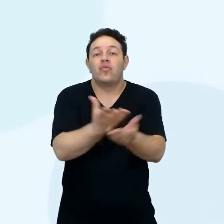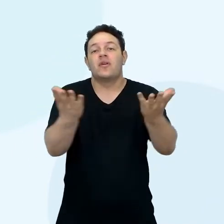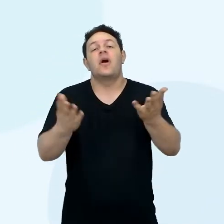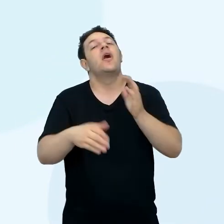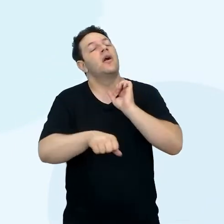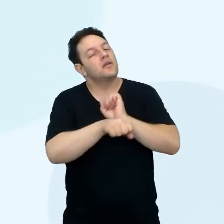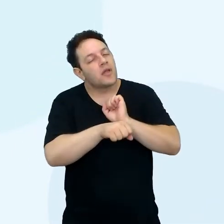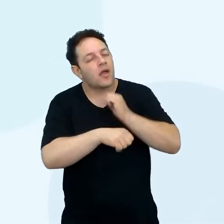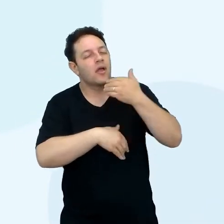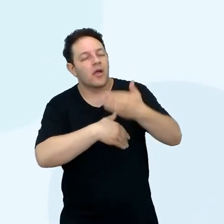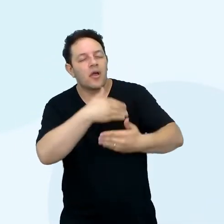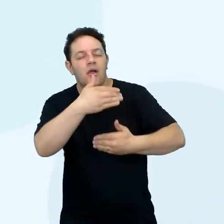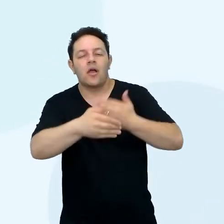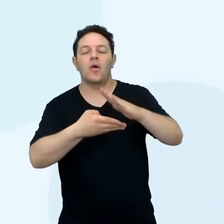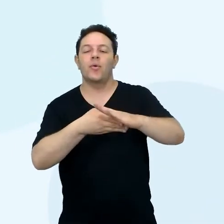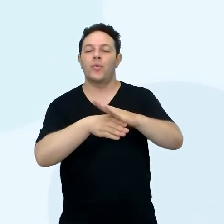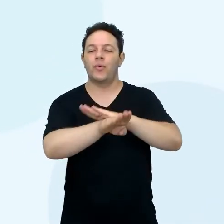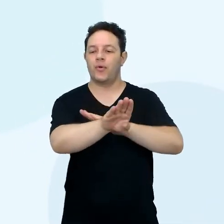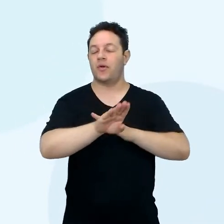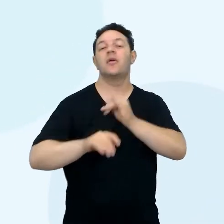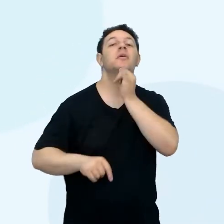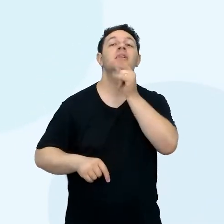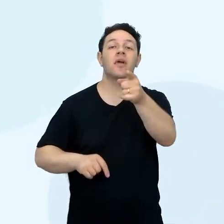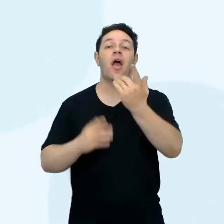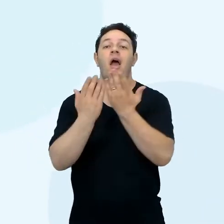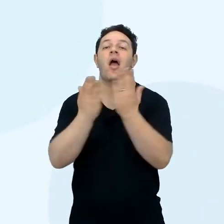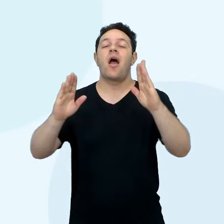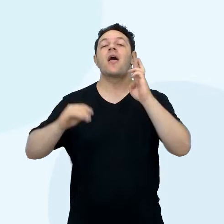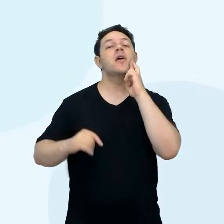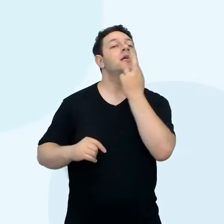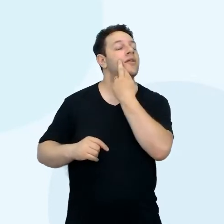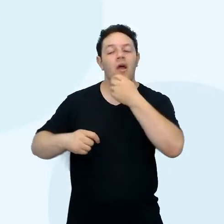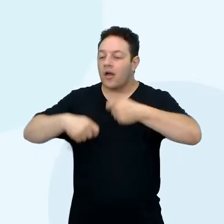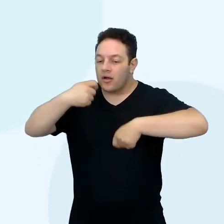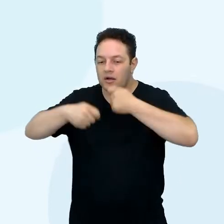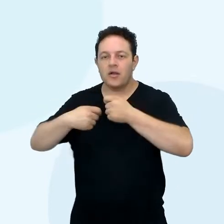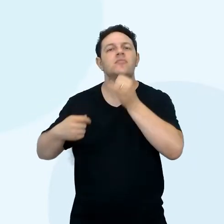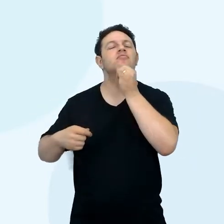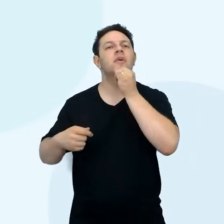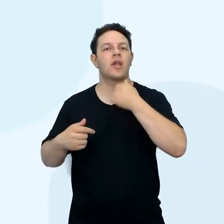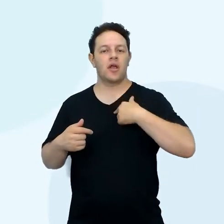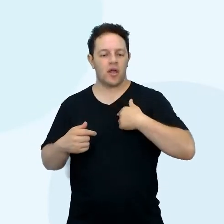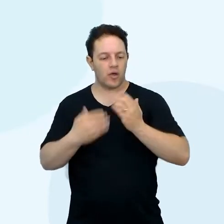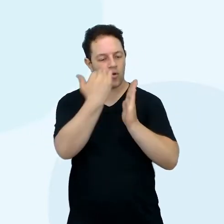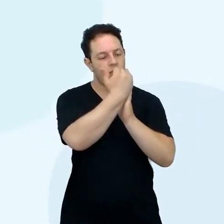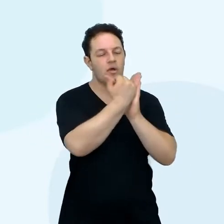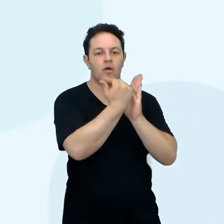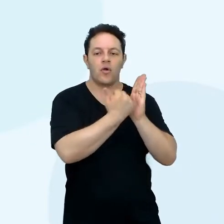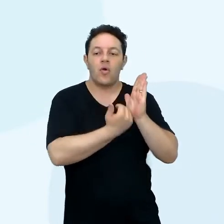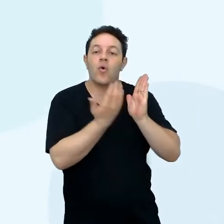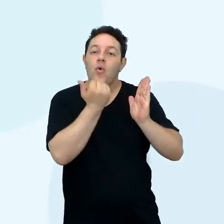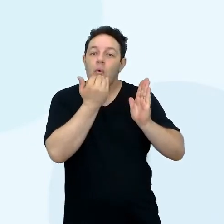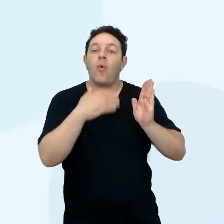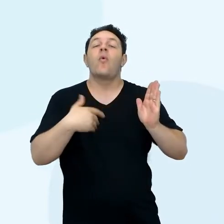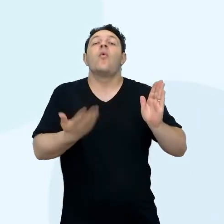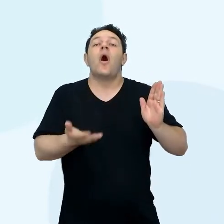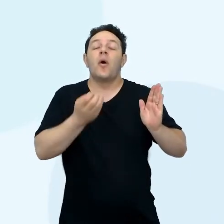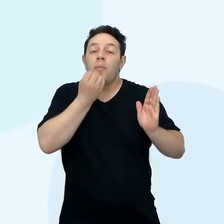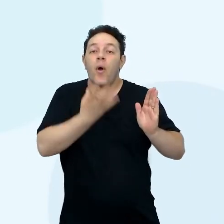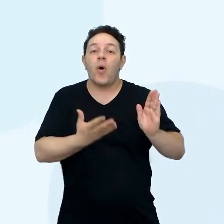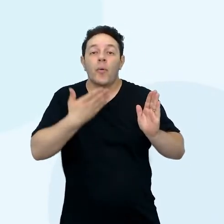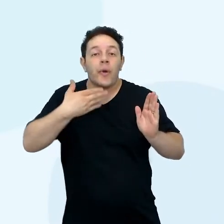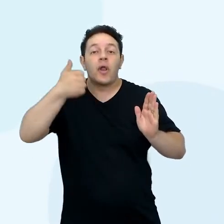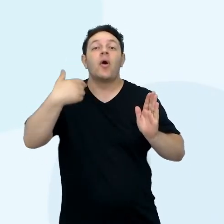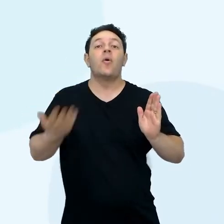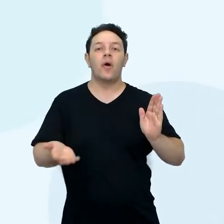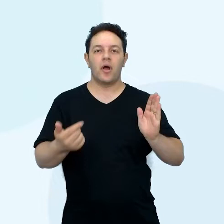com o tempo. Por exemplo, vou abrir um restaurante, né? O que é melhor no meu cardápio? Às vezes você monta um cardápio para oferecer para os